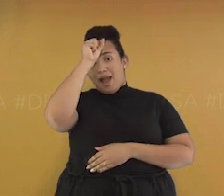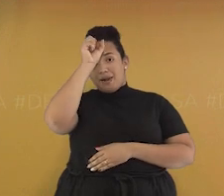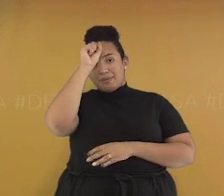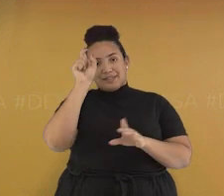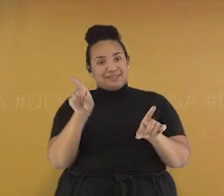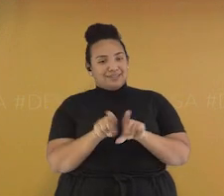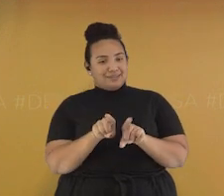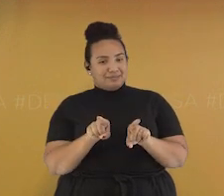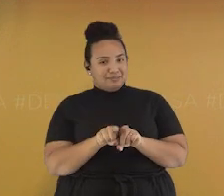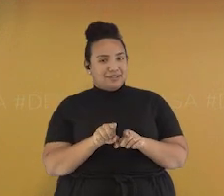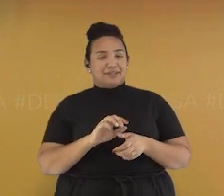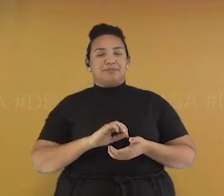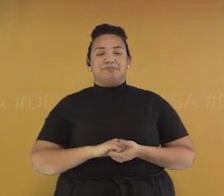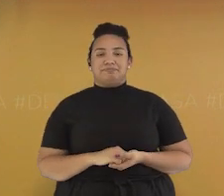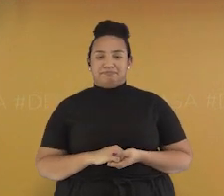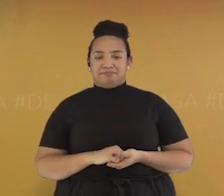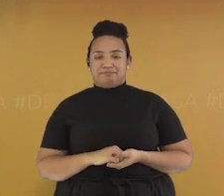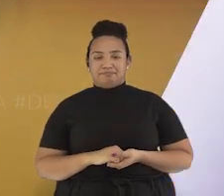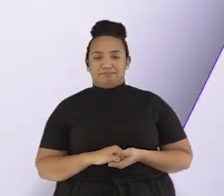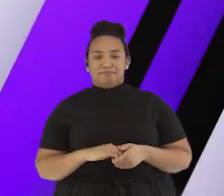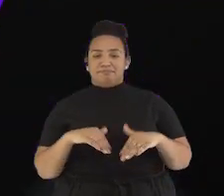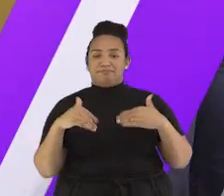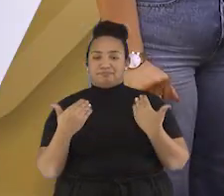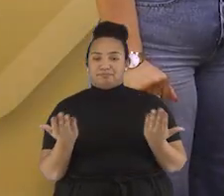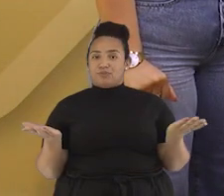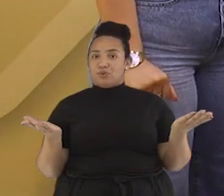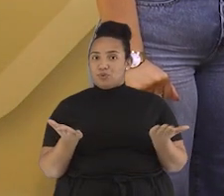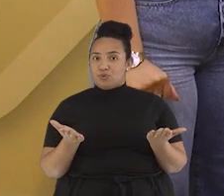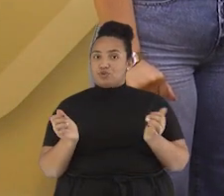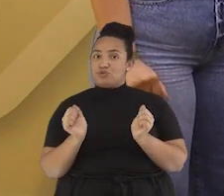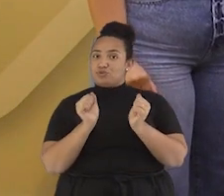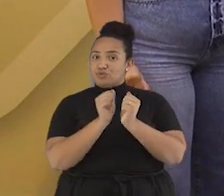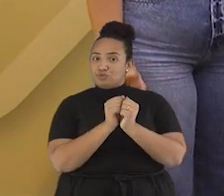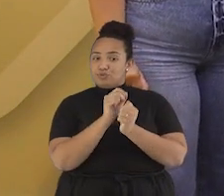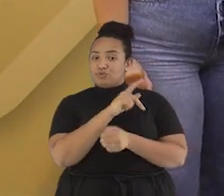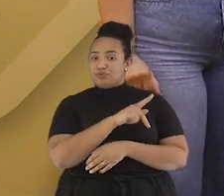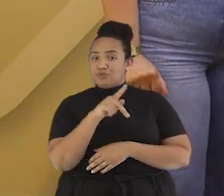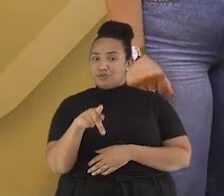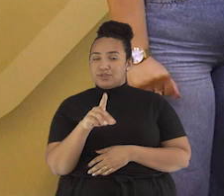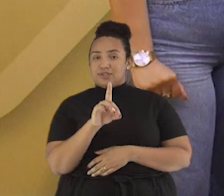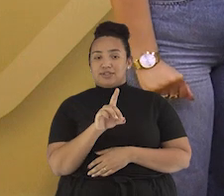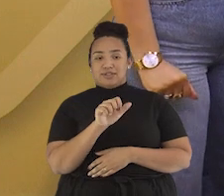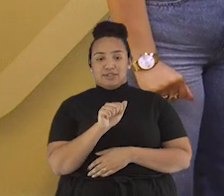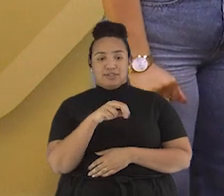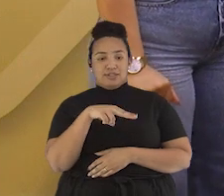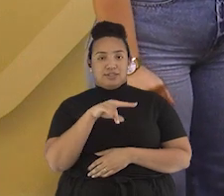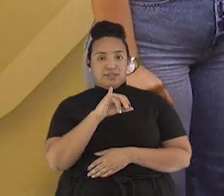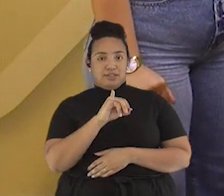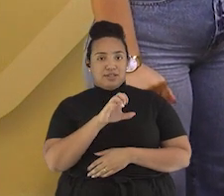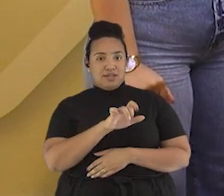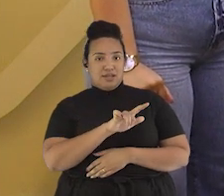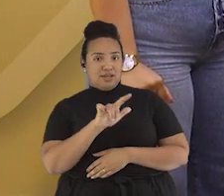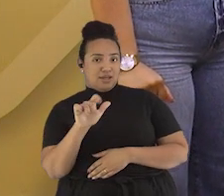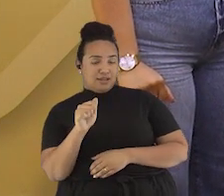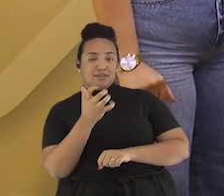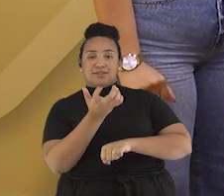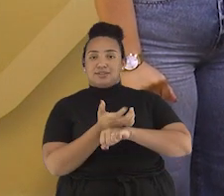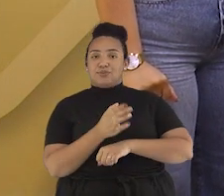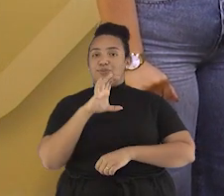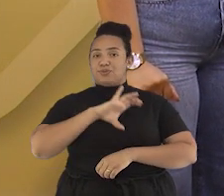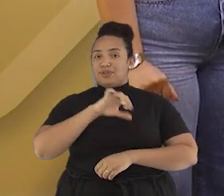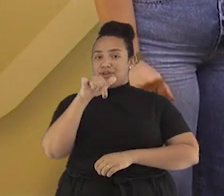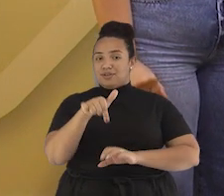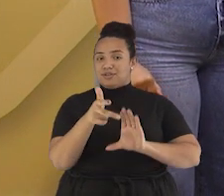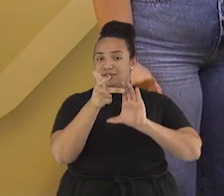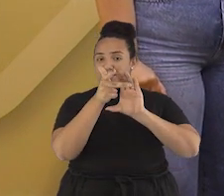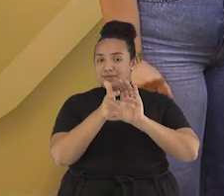nossa aula para aprender também com a gente? Estamos aqui com a Daniela, nossa professora de português aqui do Centro